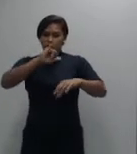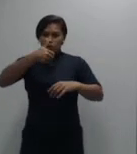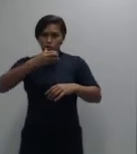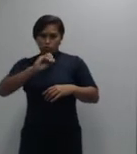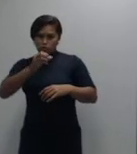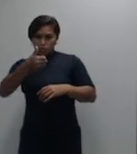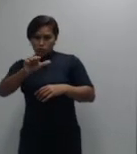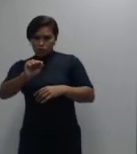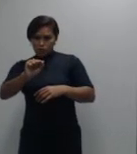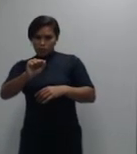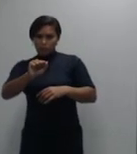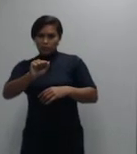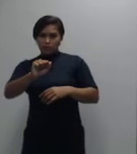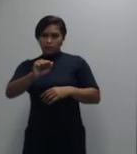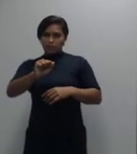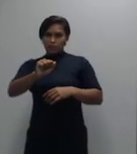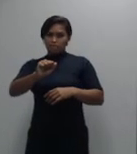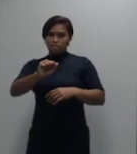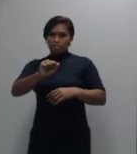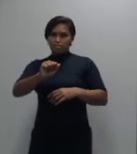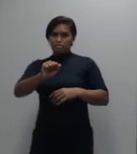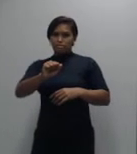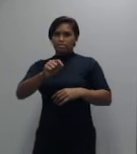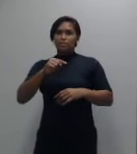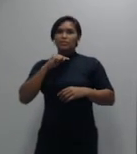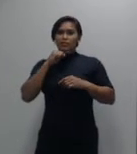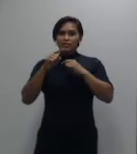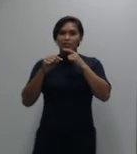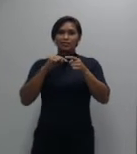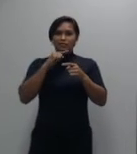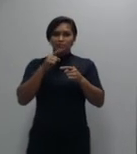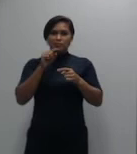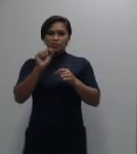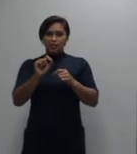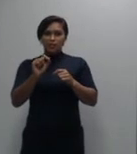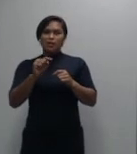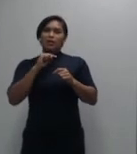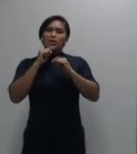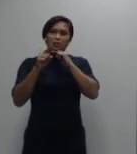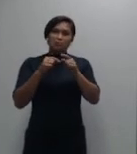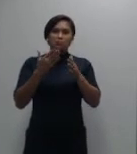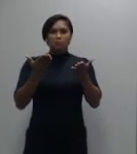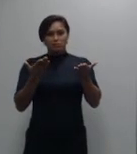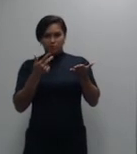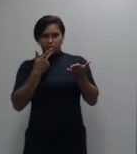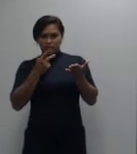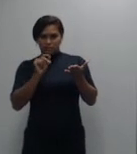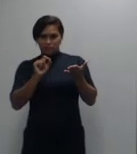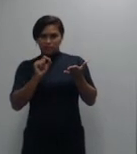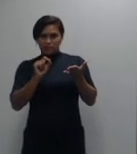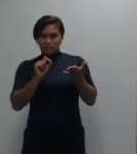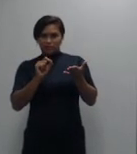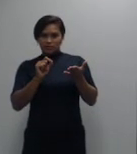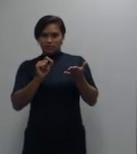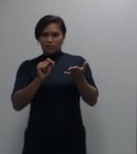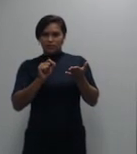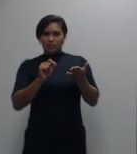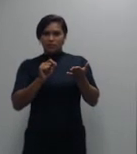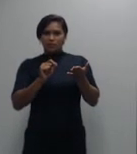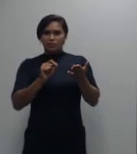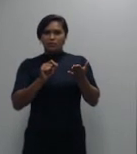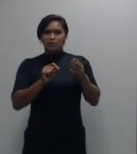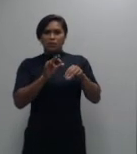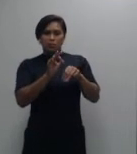Mas como eu fiquei dupla ação nesse dia é então vossa excelência e